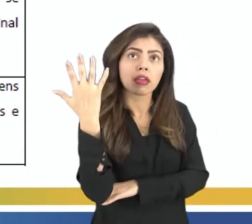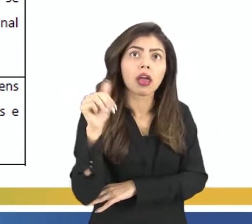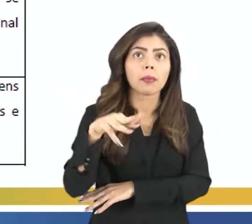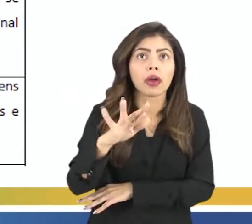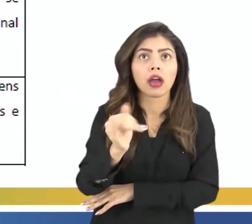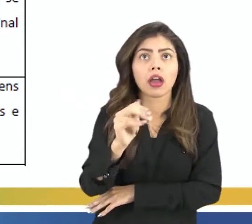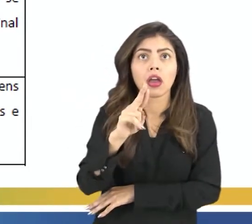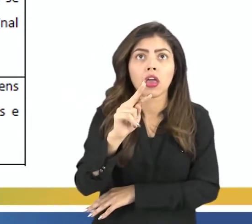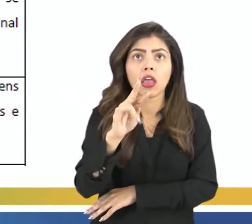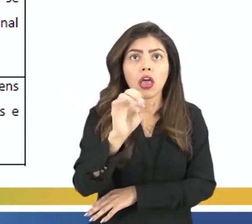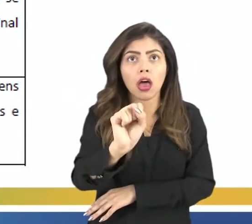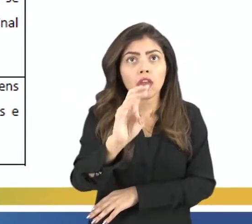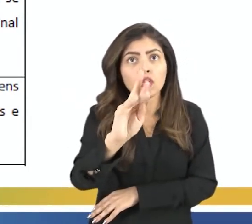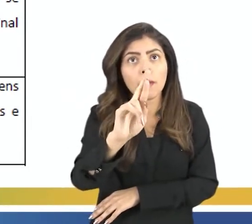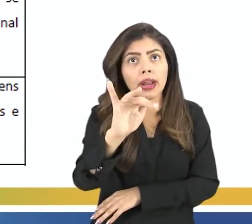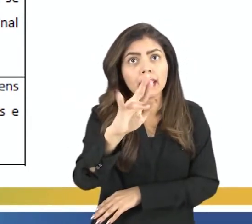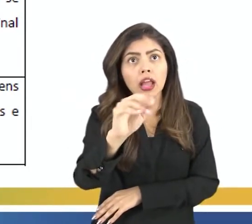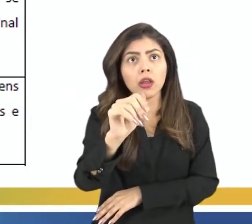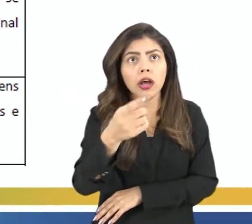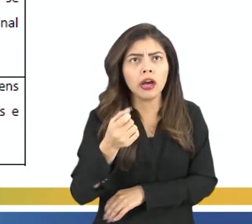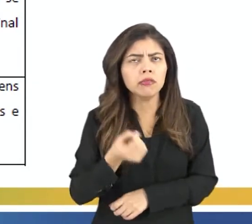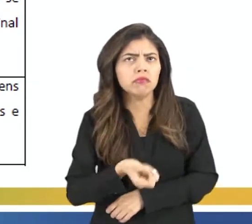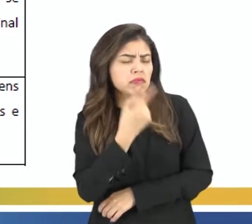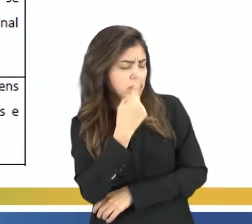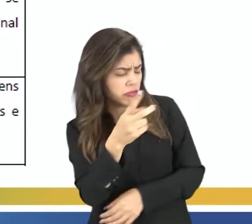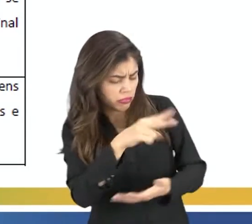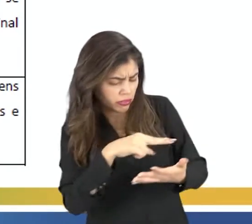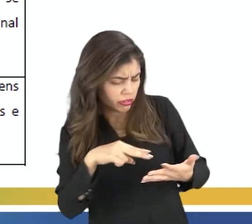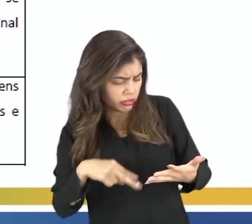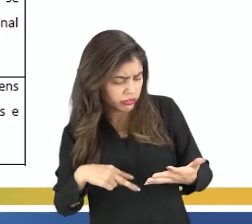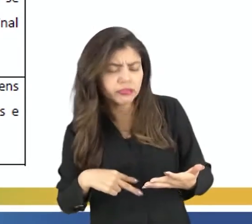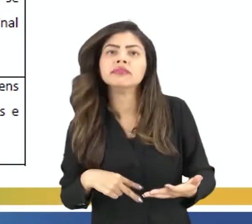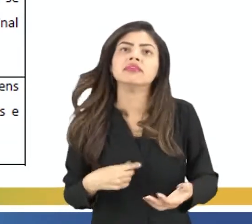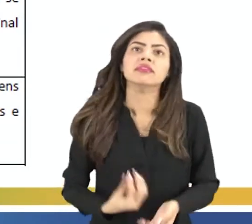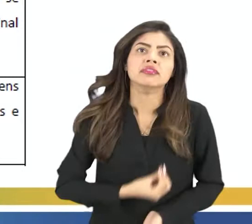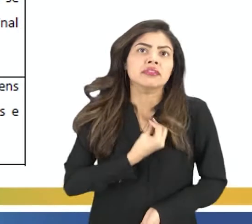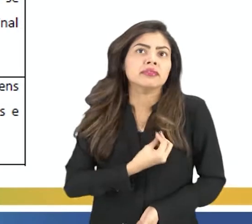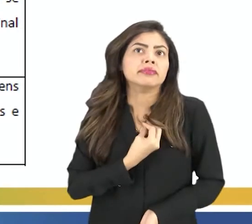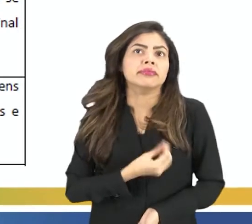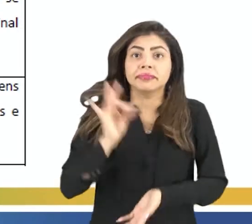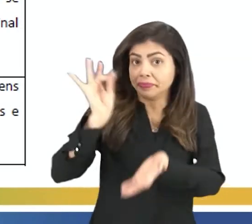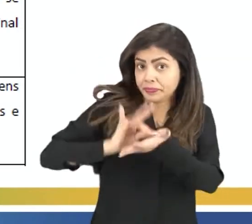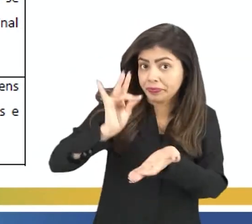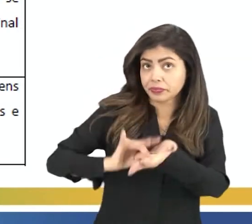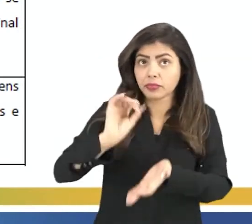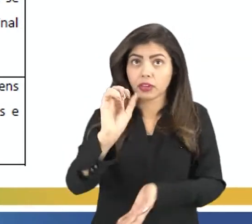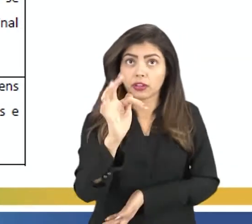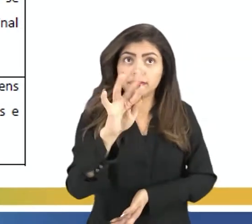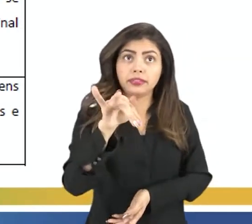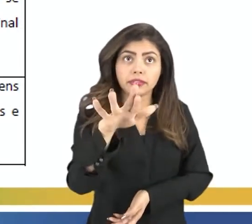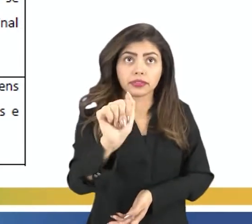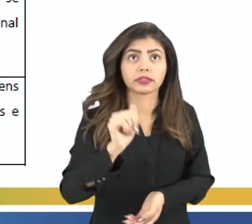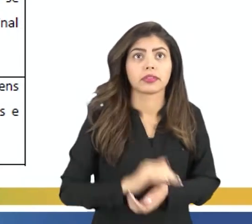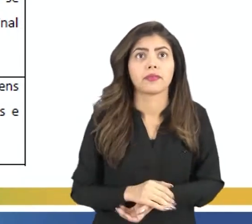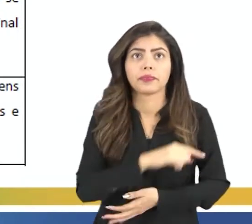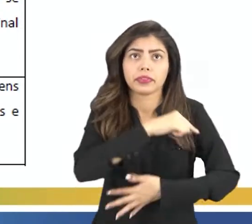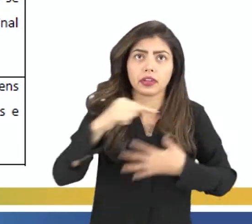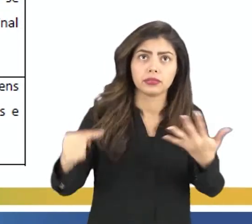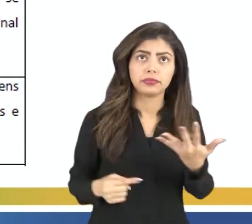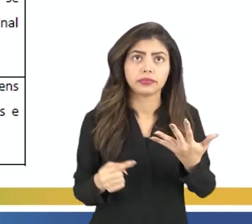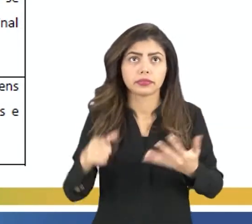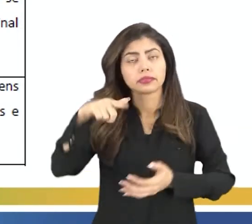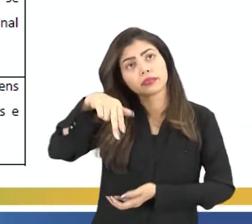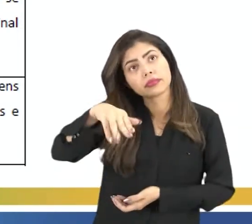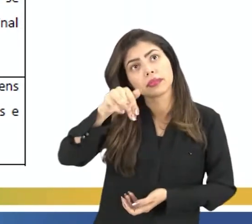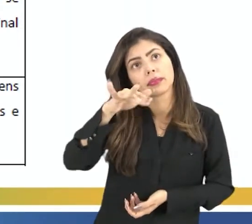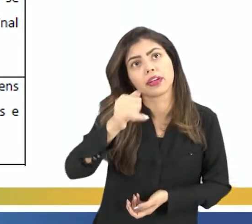mágicos, sobrenaturais que causam estranhamento ao leitor. A presença do real e do fantástico, ou elementos mágicos, mas o leitor